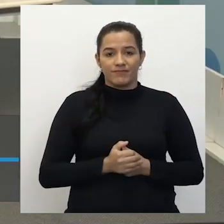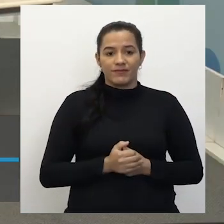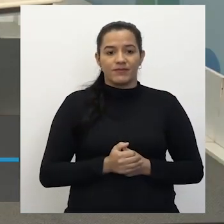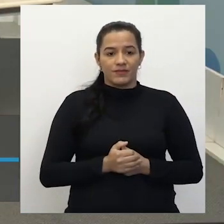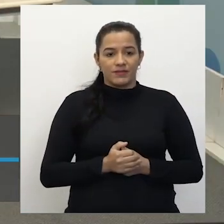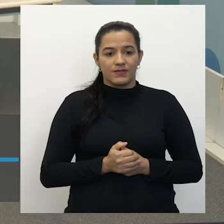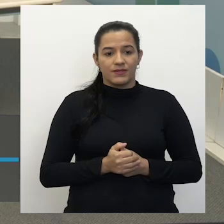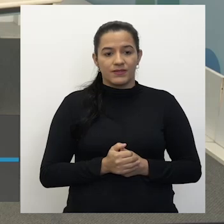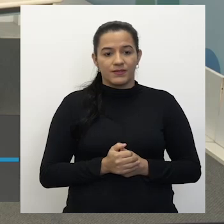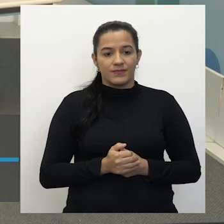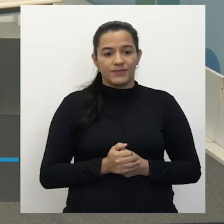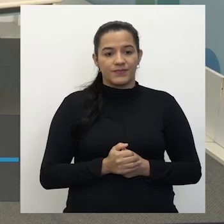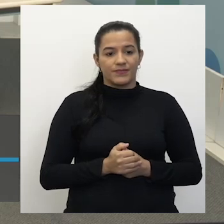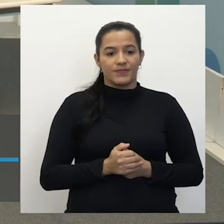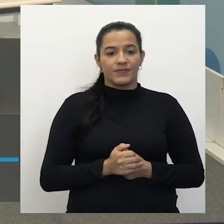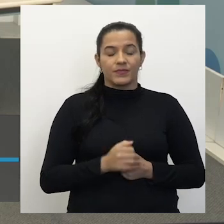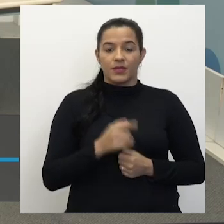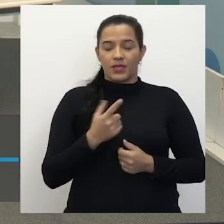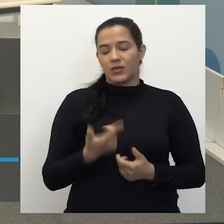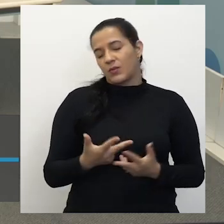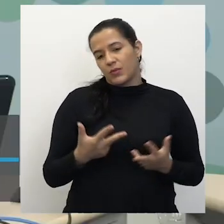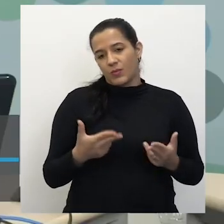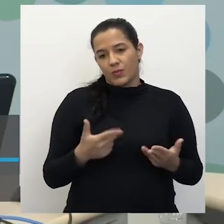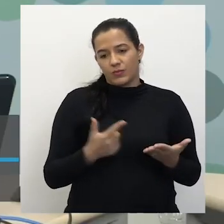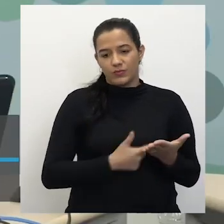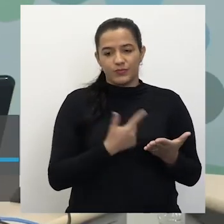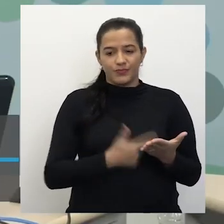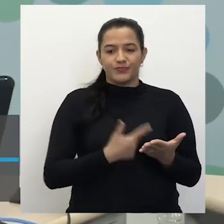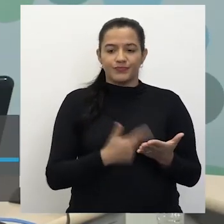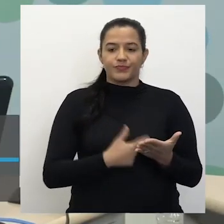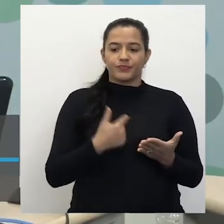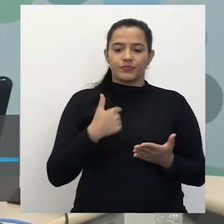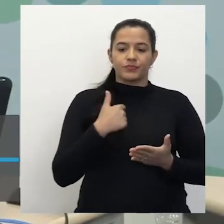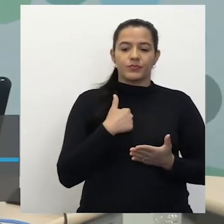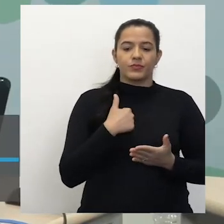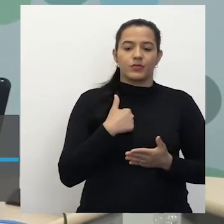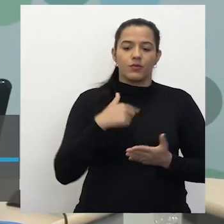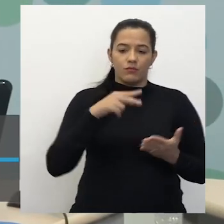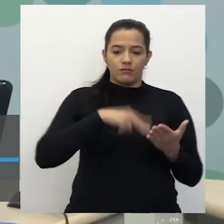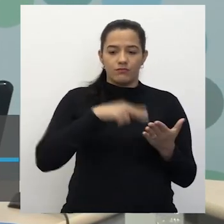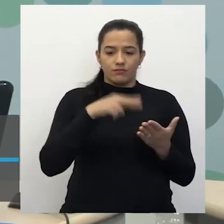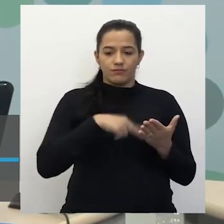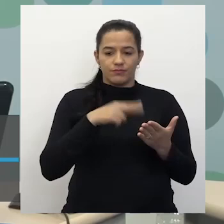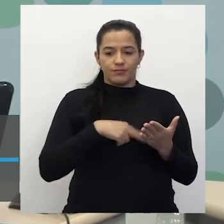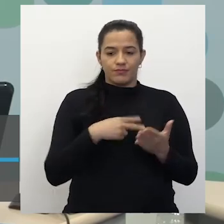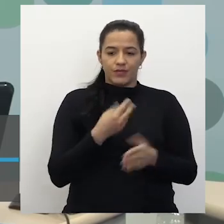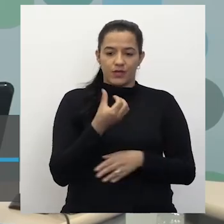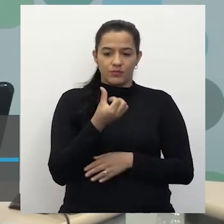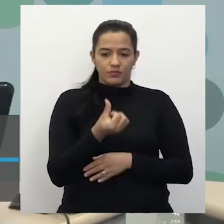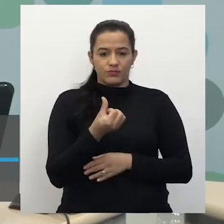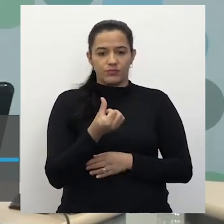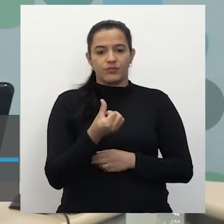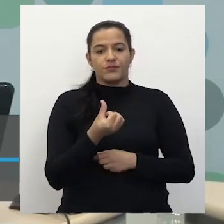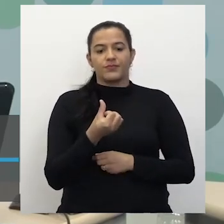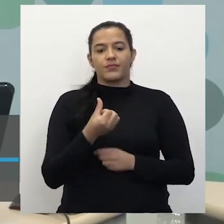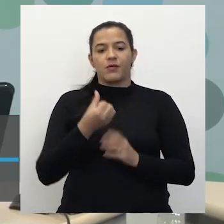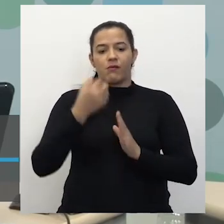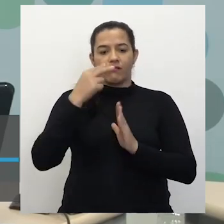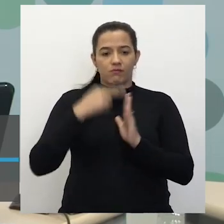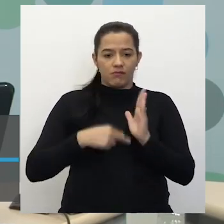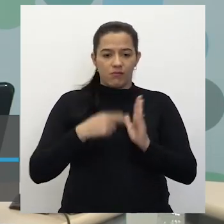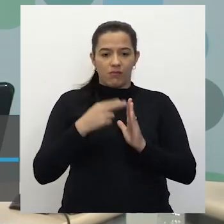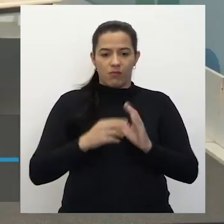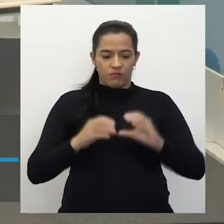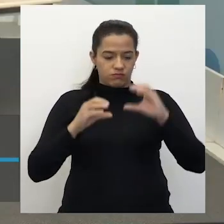eu tive com Éramos Seis. Gente, olha só, tem um que também é polêmico, o Caçador de Pipas. Quem vai ler, ele é até